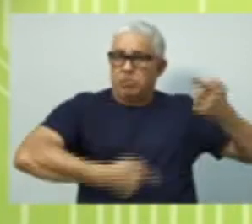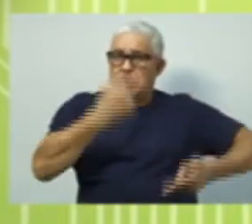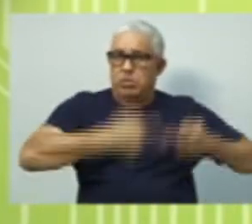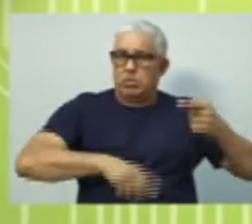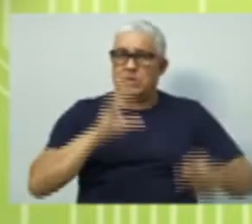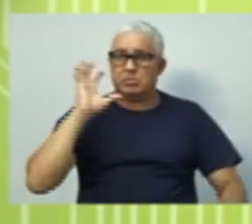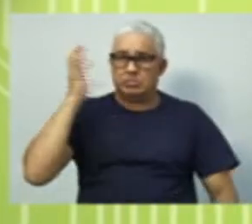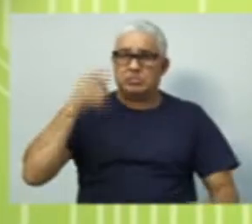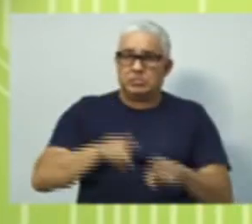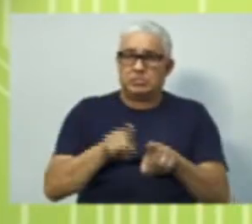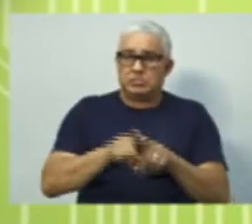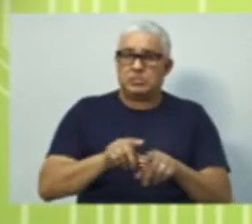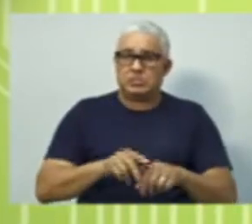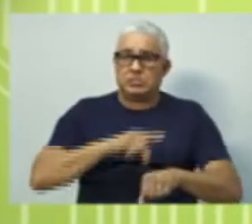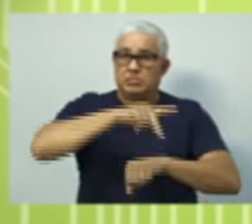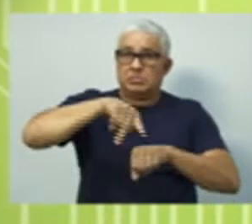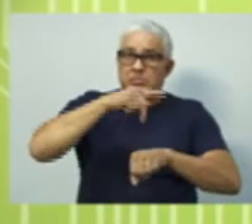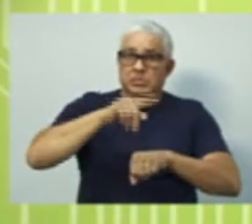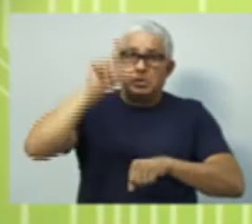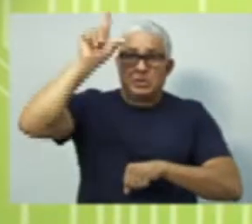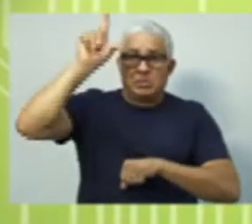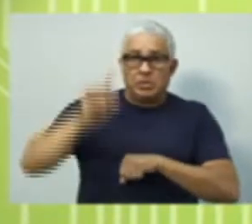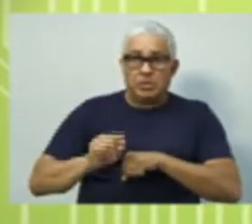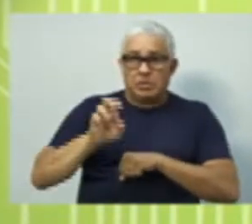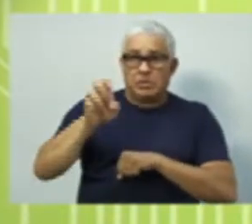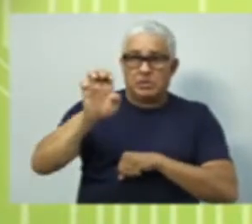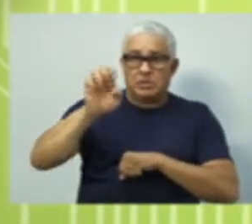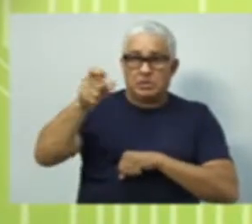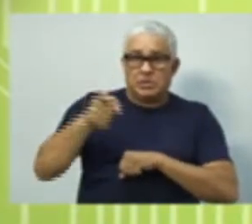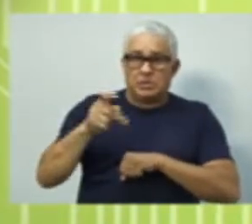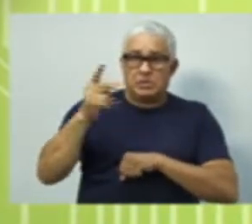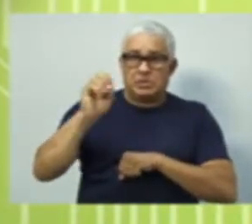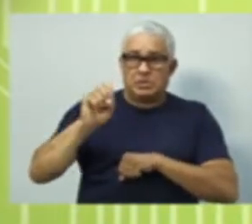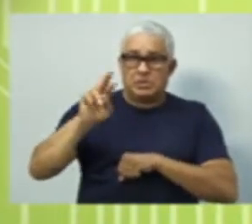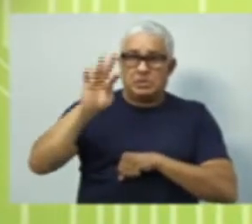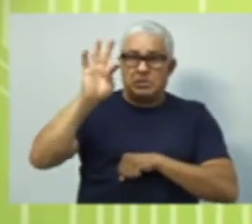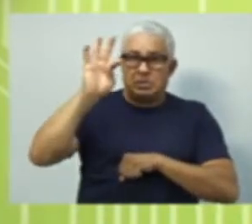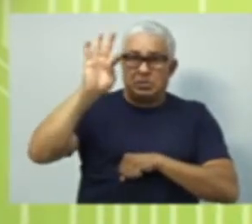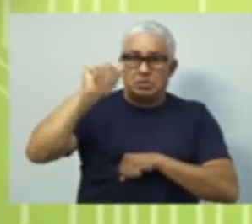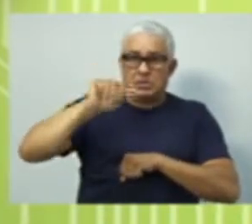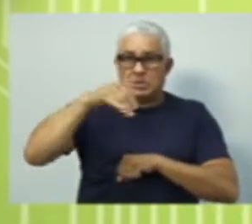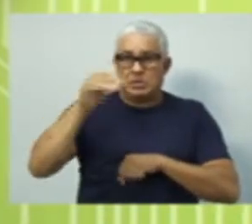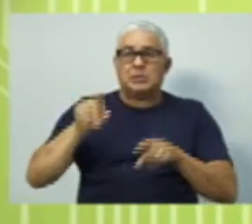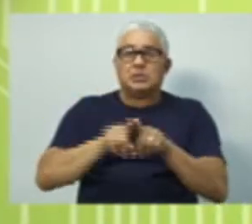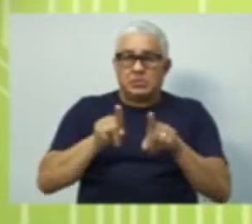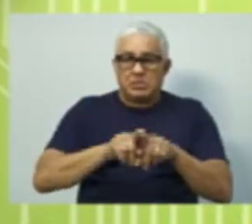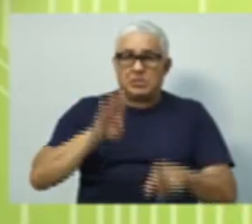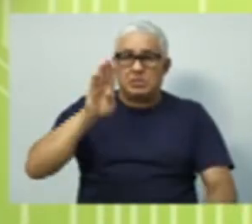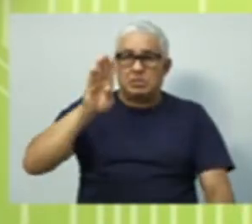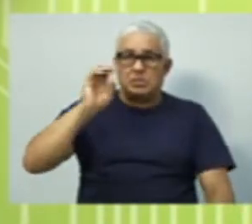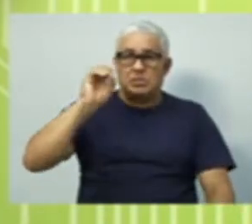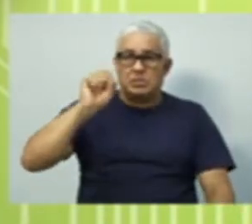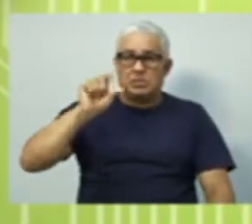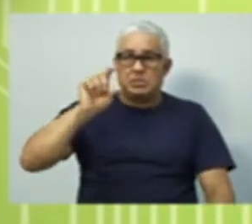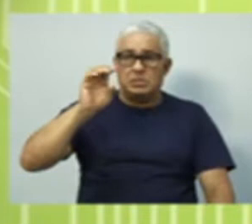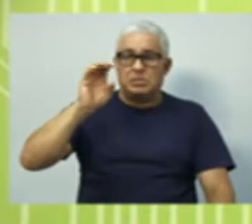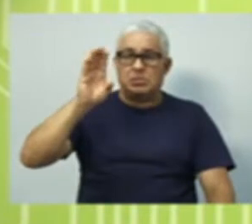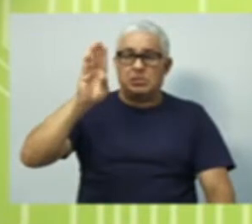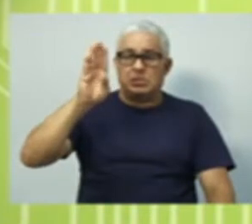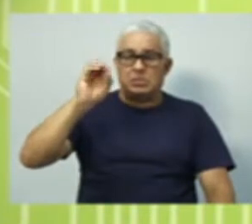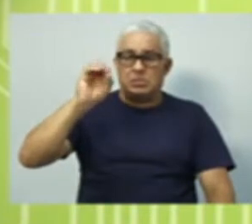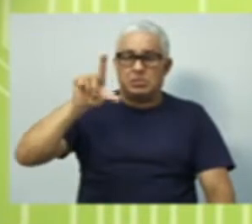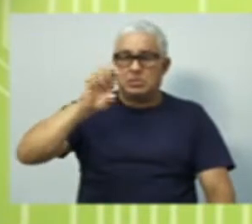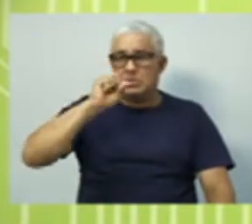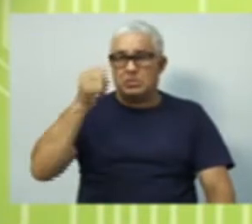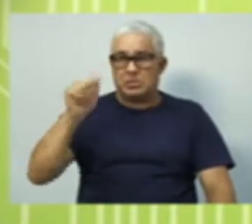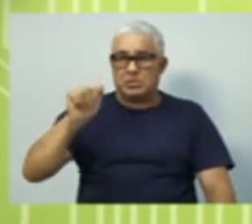de um determinado país, isso pode afetar a Bolsa de Valores. Os recursos vão saindo, vai ter evasão de recursos do país. Então, tem